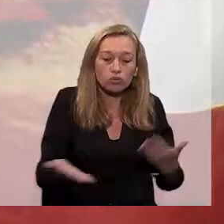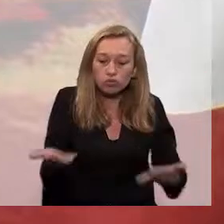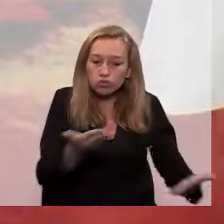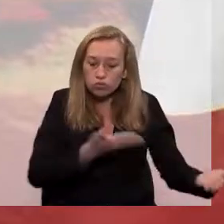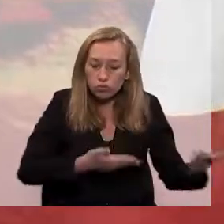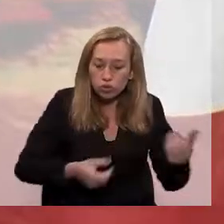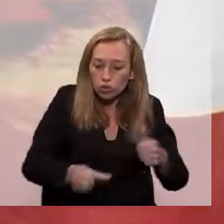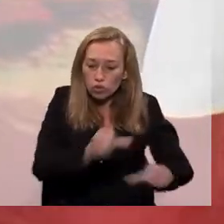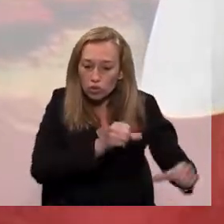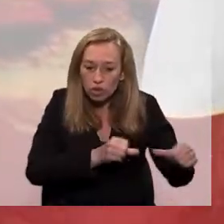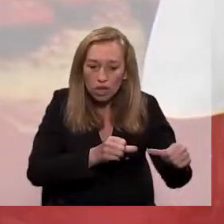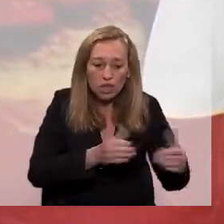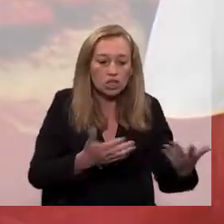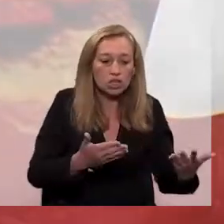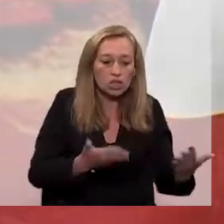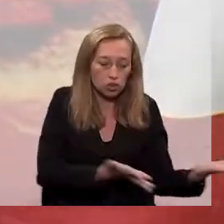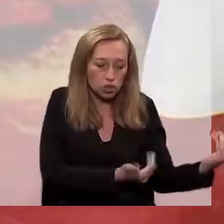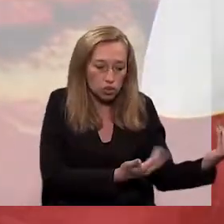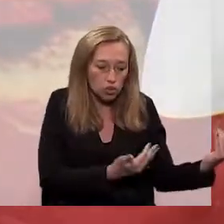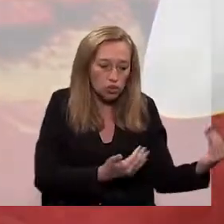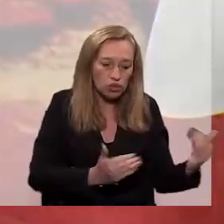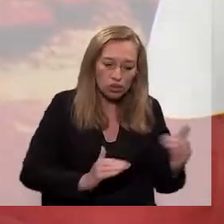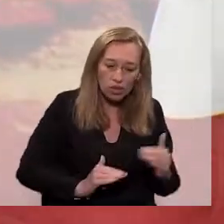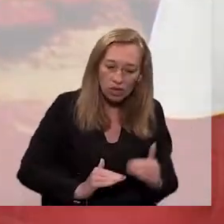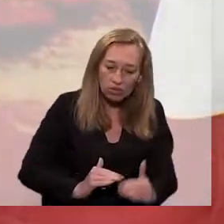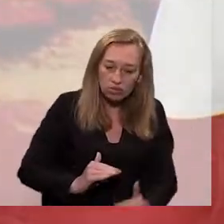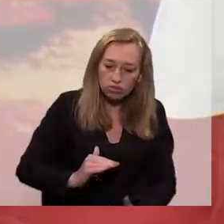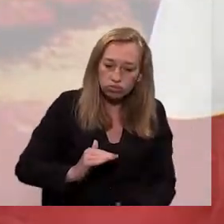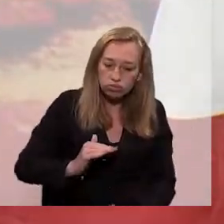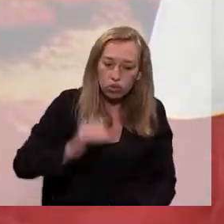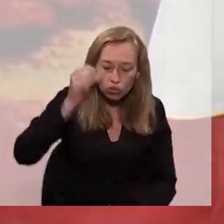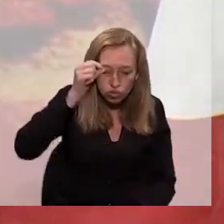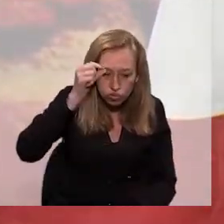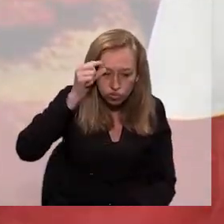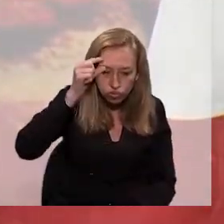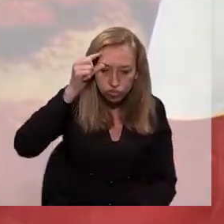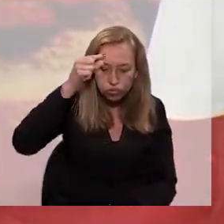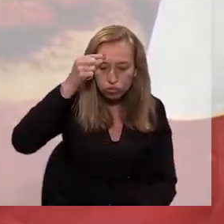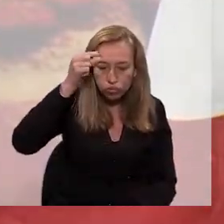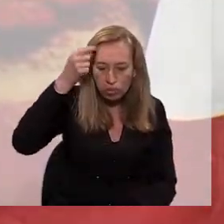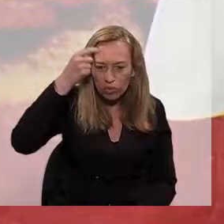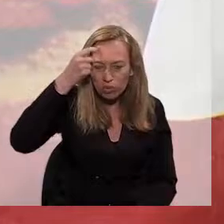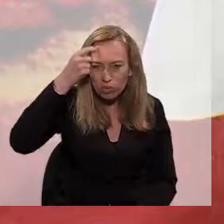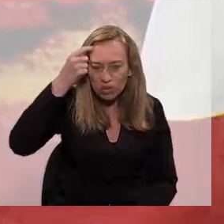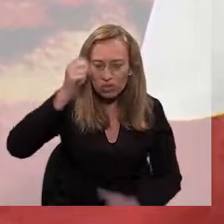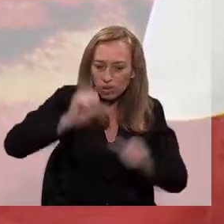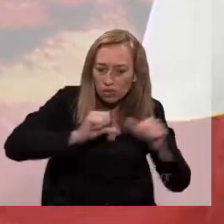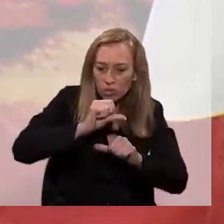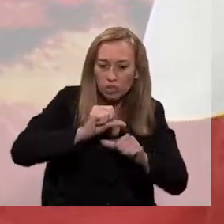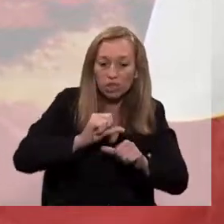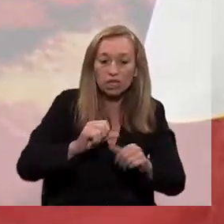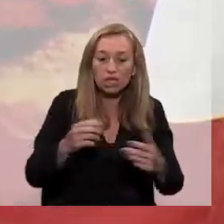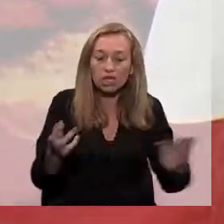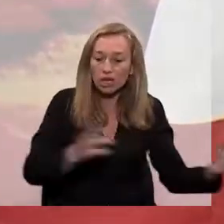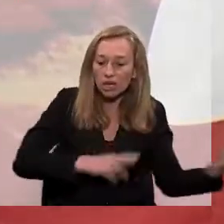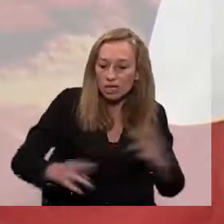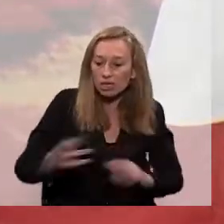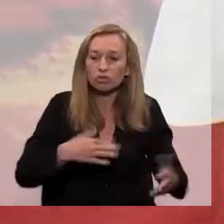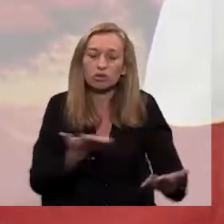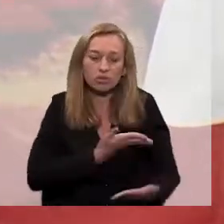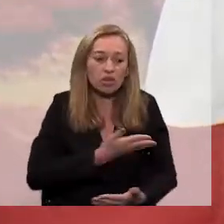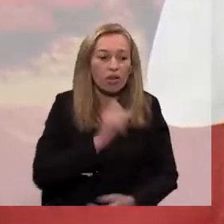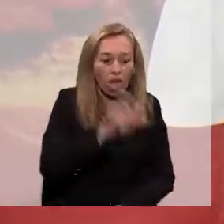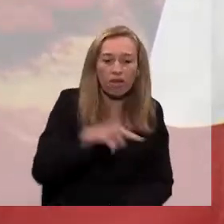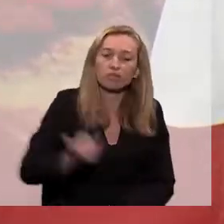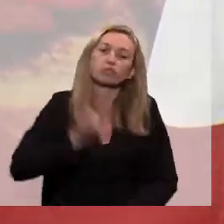transição, que o jovem está formando a sua personalidade e a relação com amigos é muito